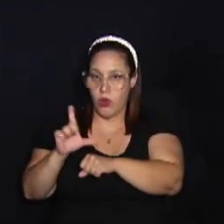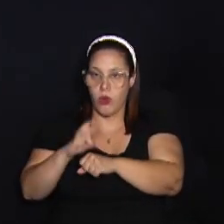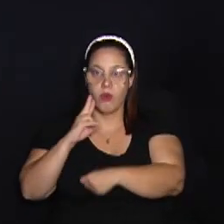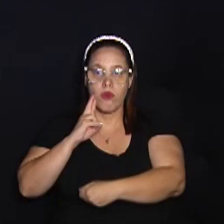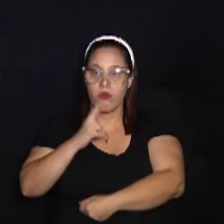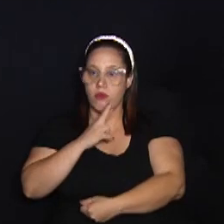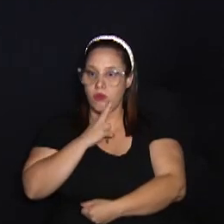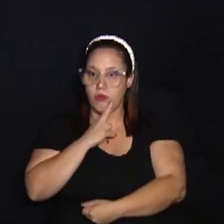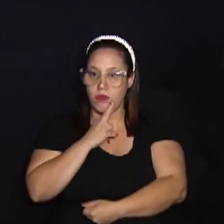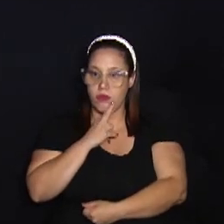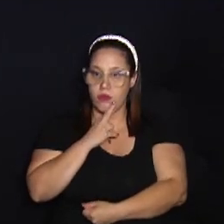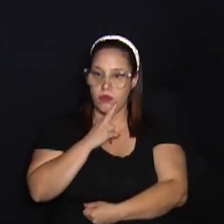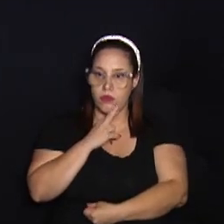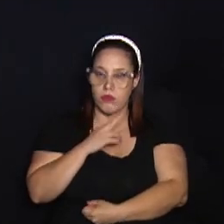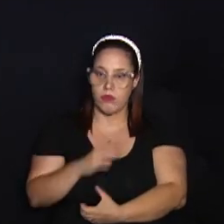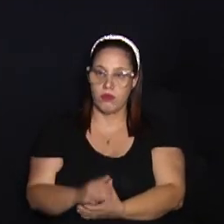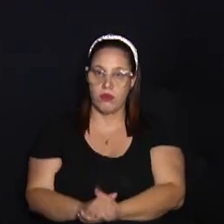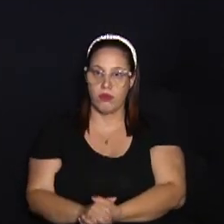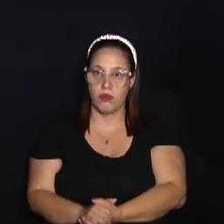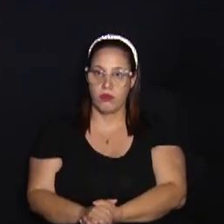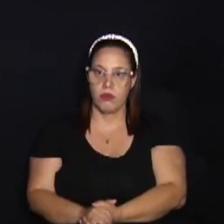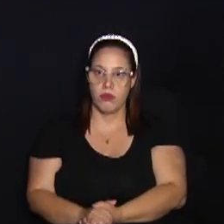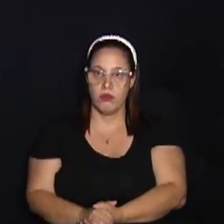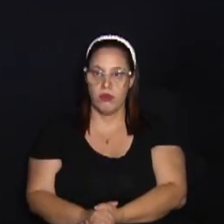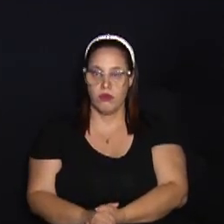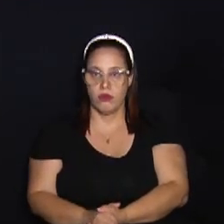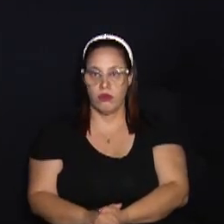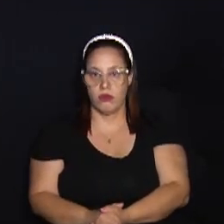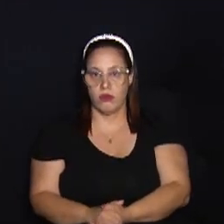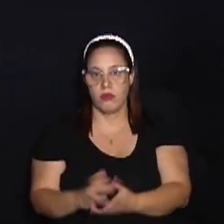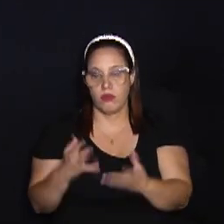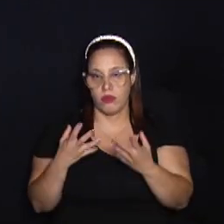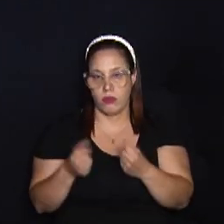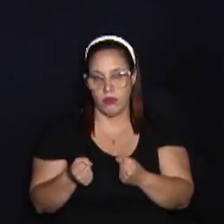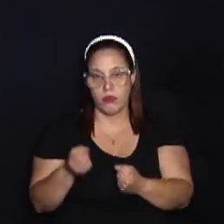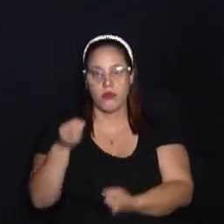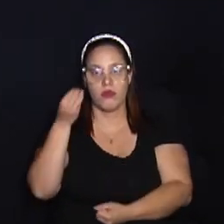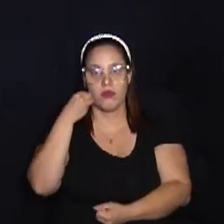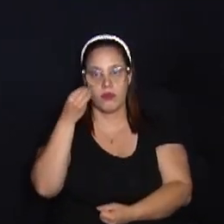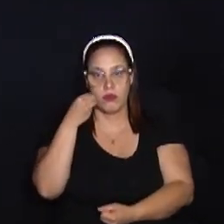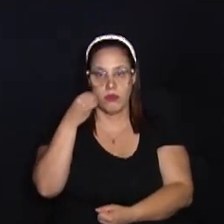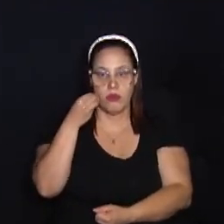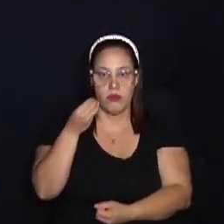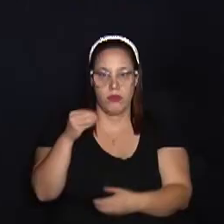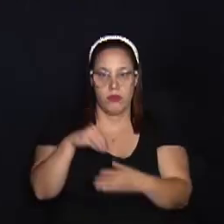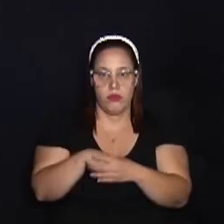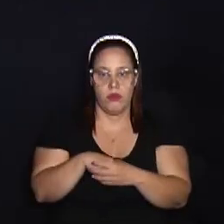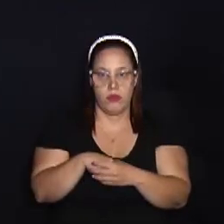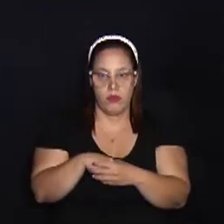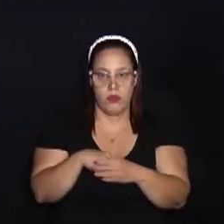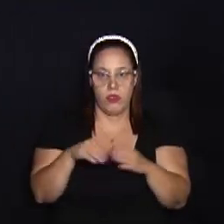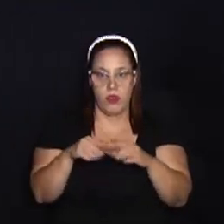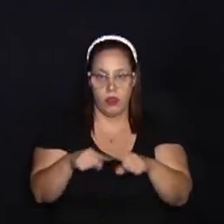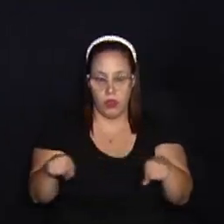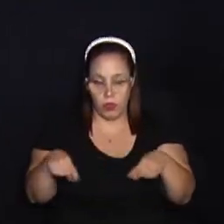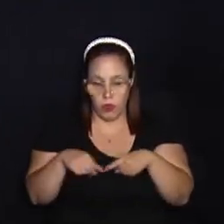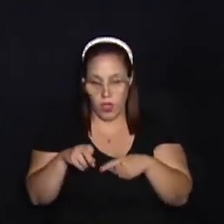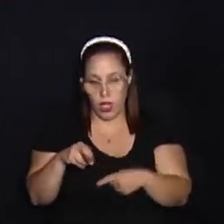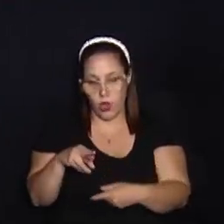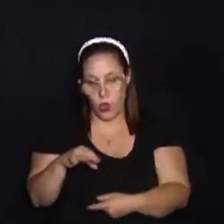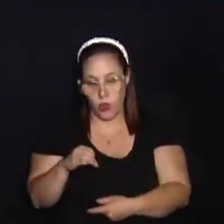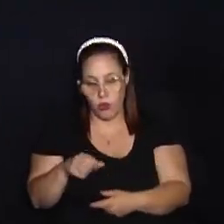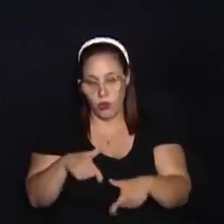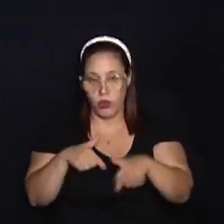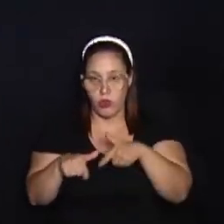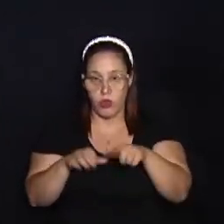lojas, restaurantes. E então eu posso tanto adquirir uma experiência dentro de algum escritório nesse